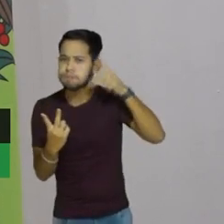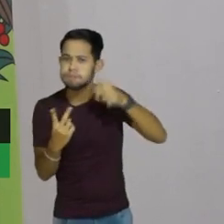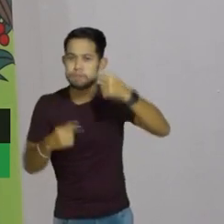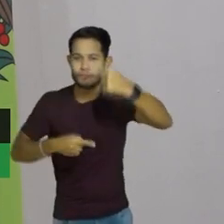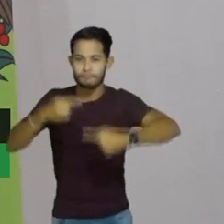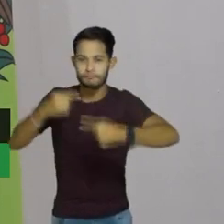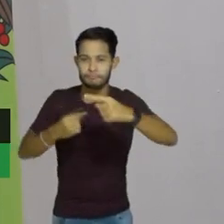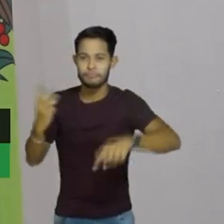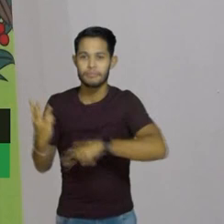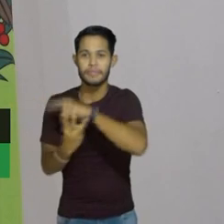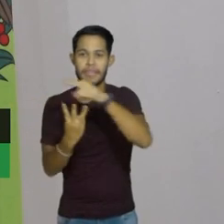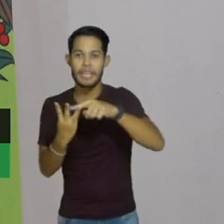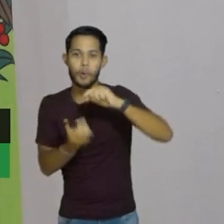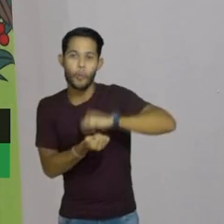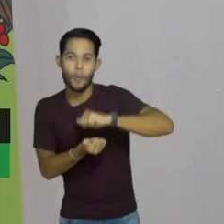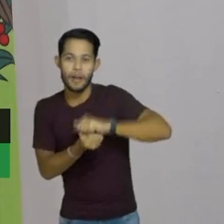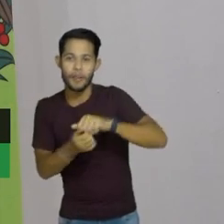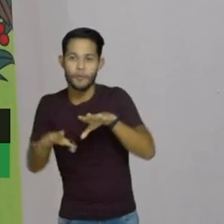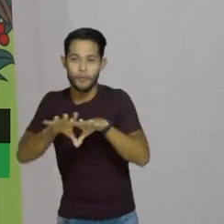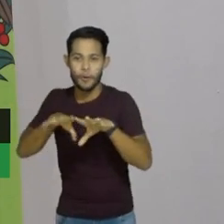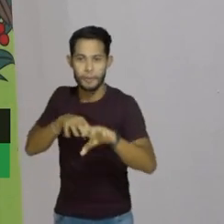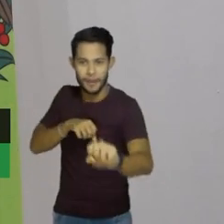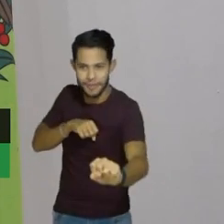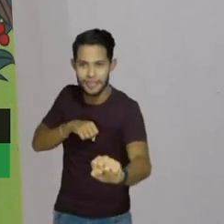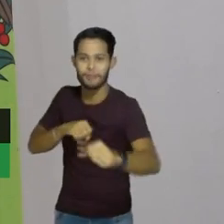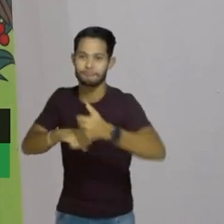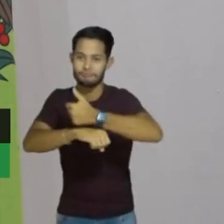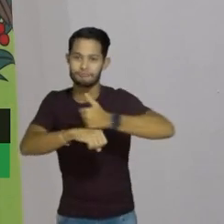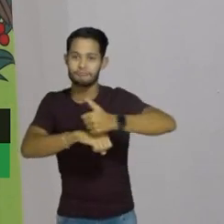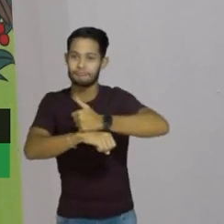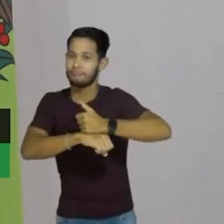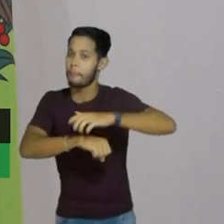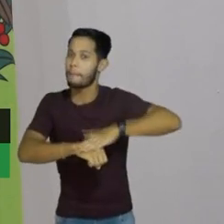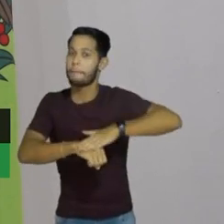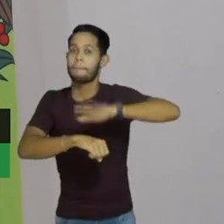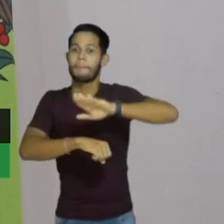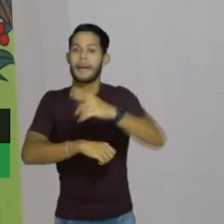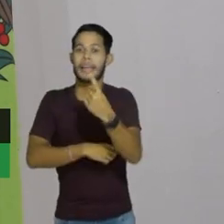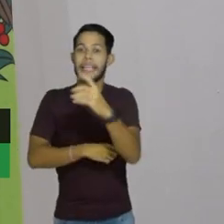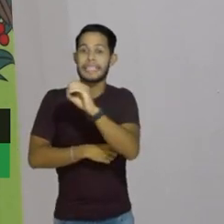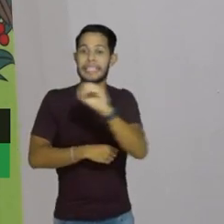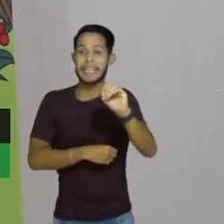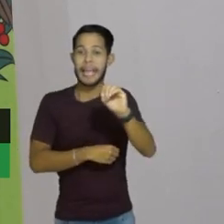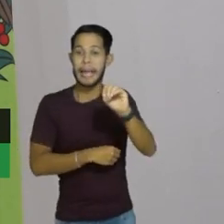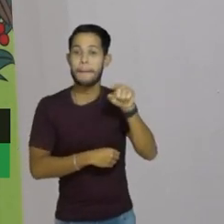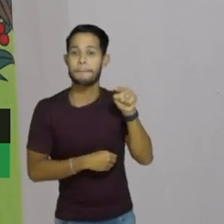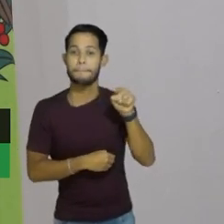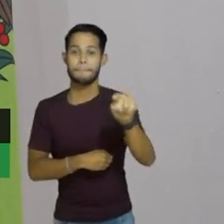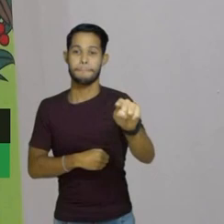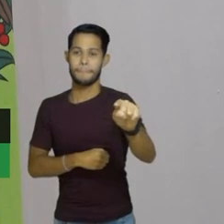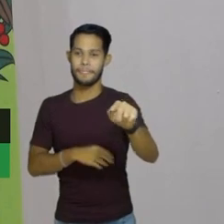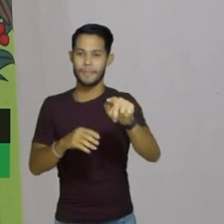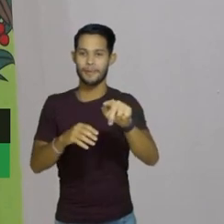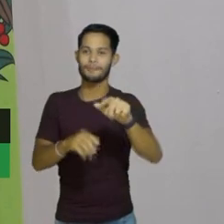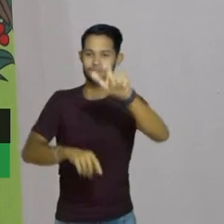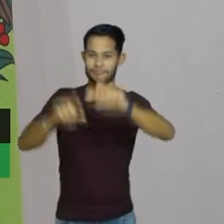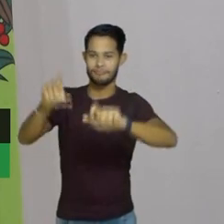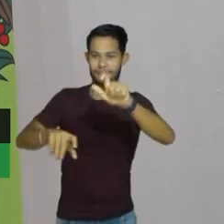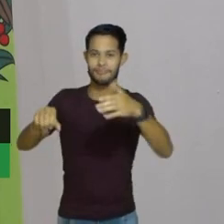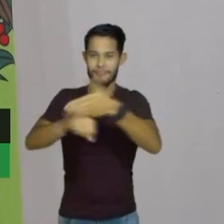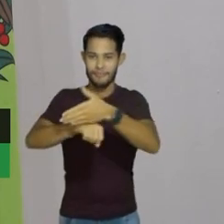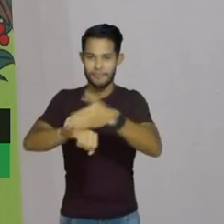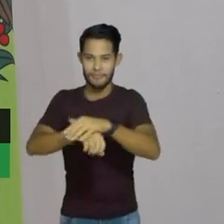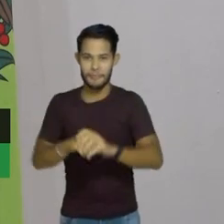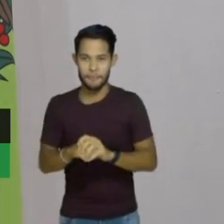digno de registro. Mais de 100 mil participantes. No Parlamento Jovem, ao longo de 31 edições,